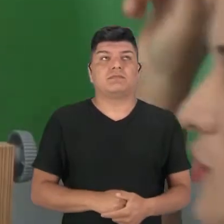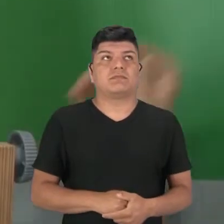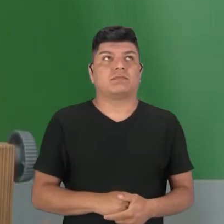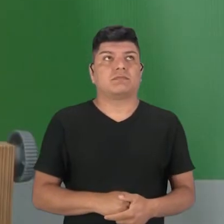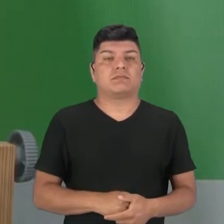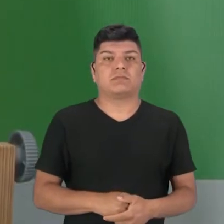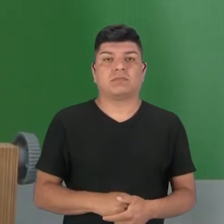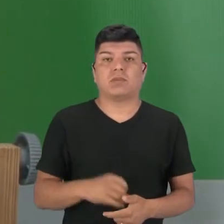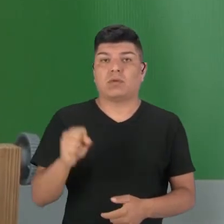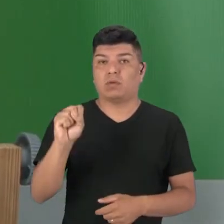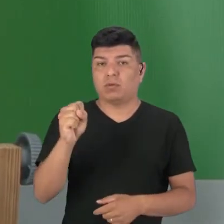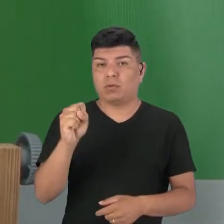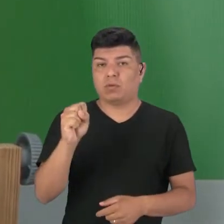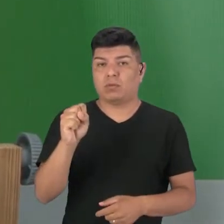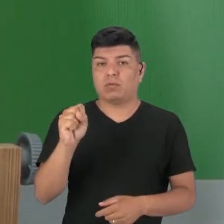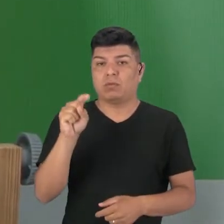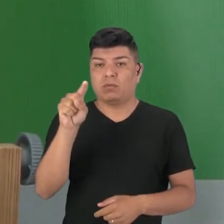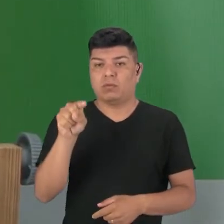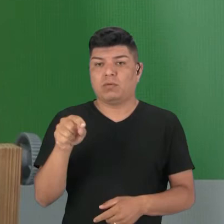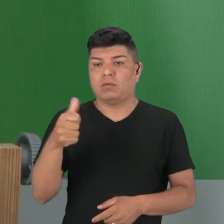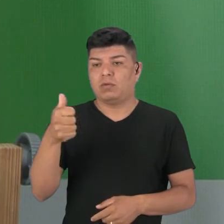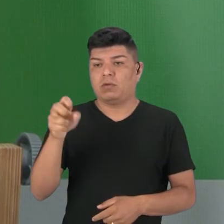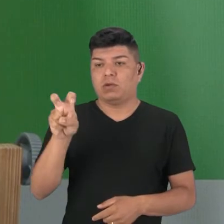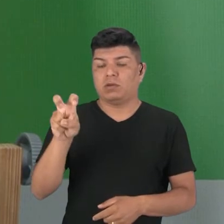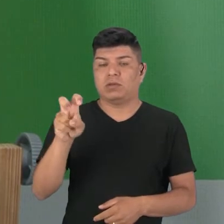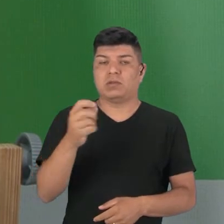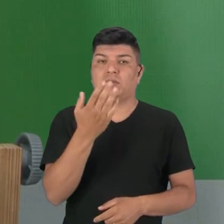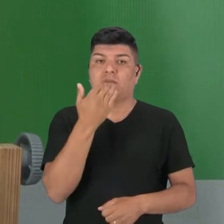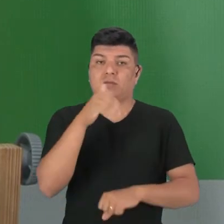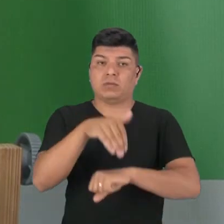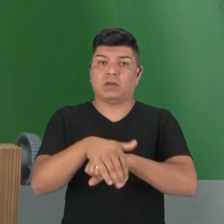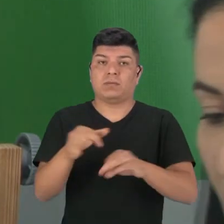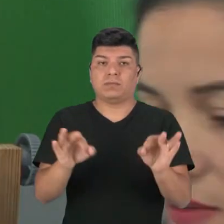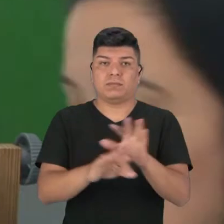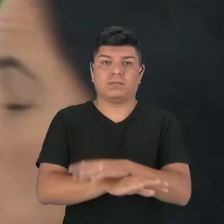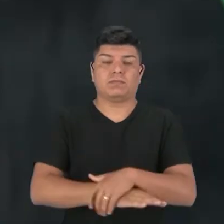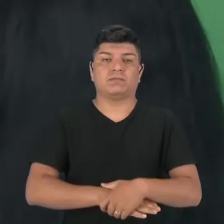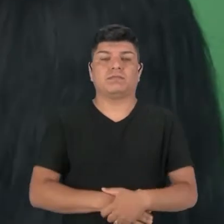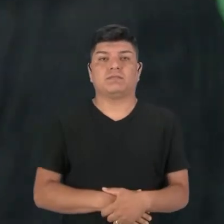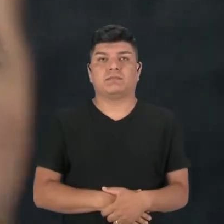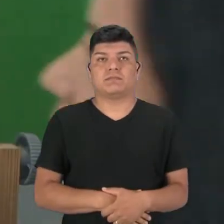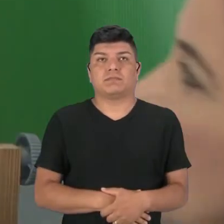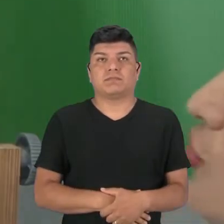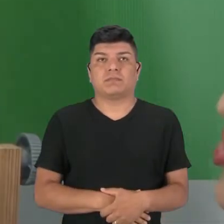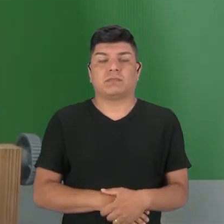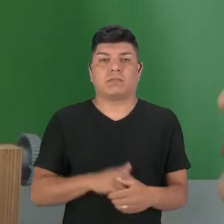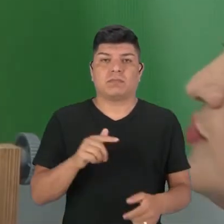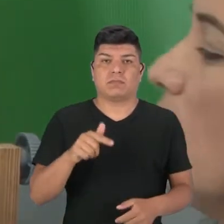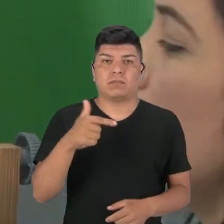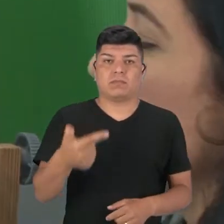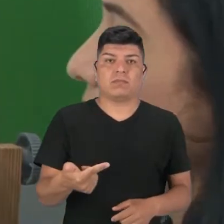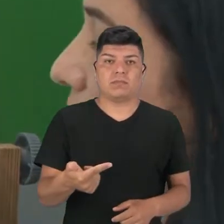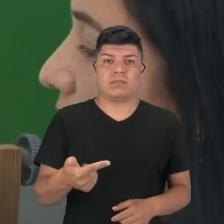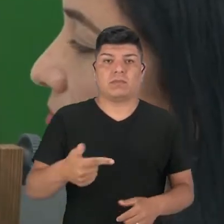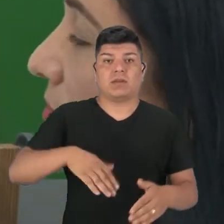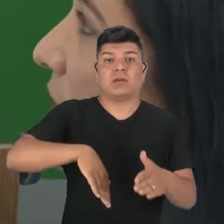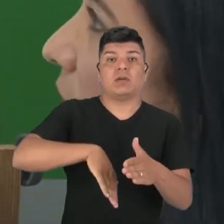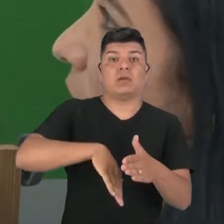20 horas e 15 minutos, ok? Aí vamos para o próximo, ó, para quem gosta de futebol,